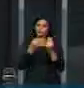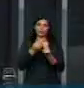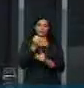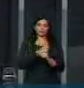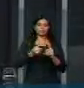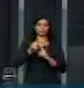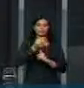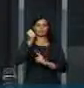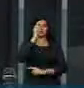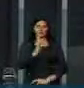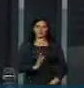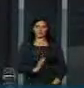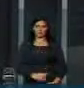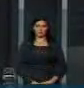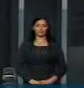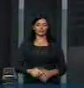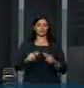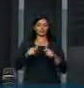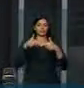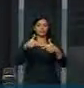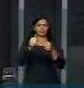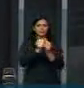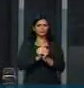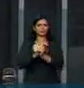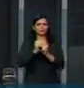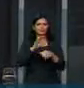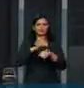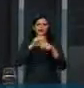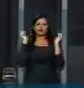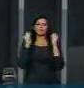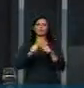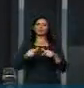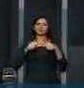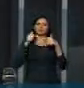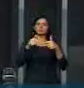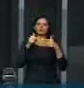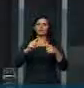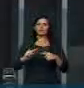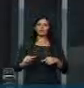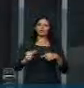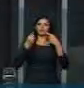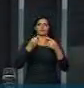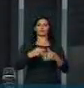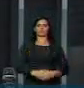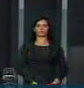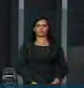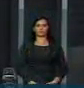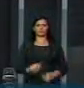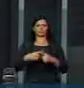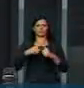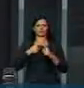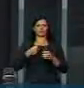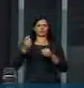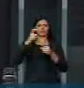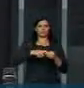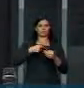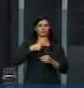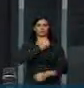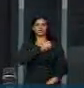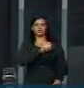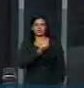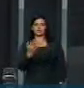brasileira. Juntos, seremos capazes de enfrentar mais esse desafio, devolvendo a milhares de famílias